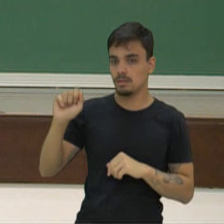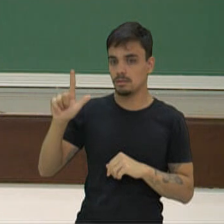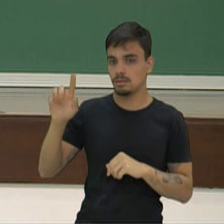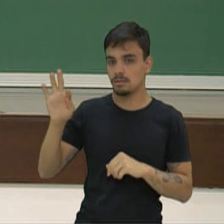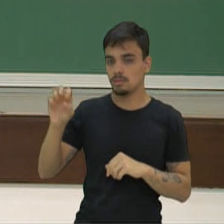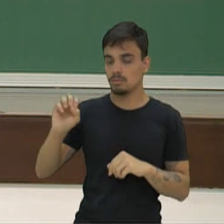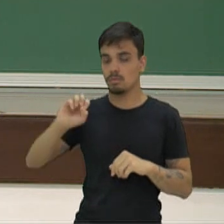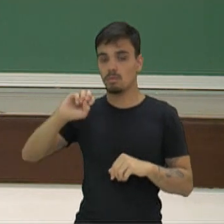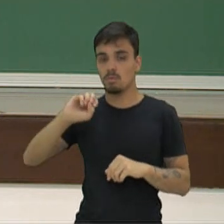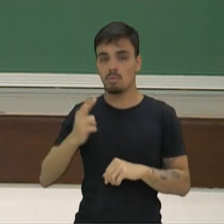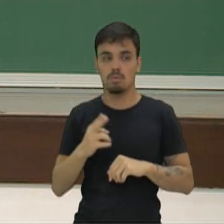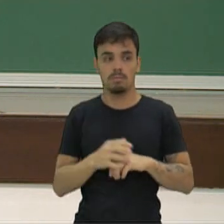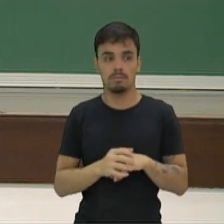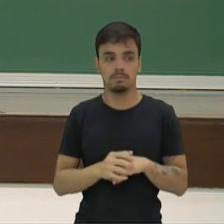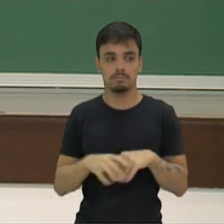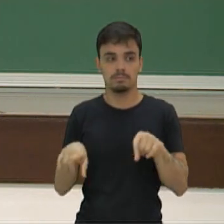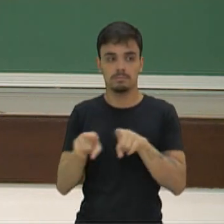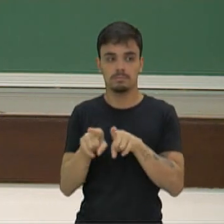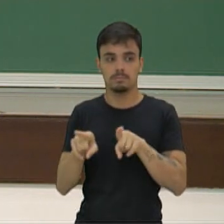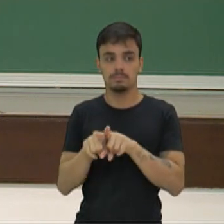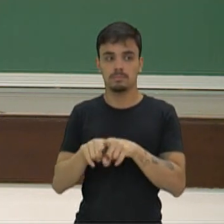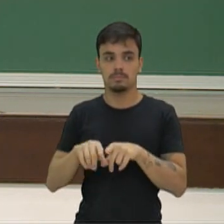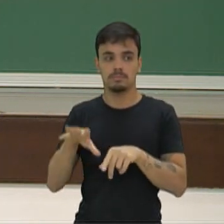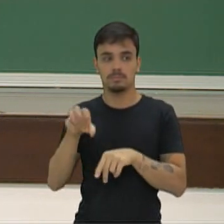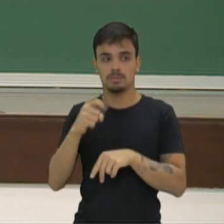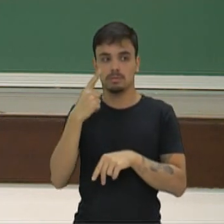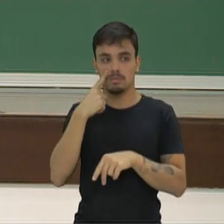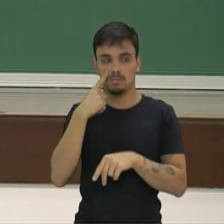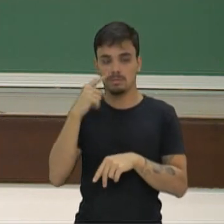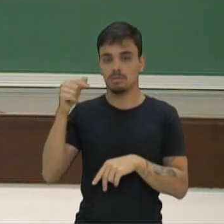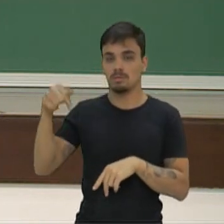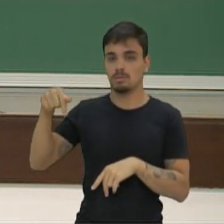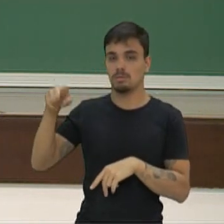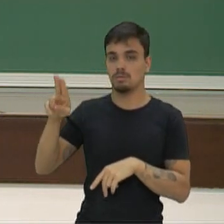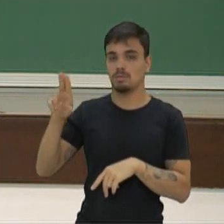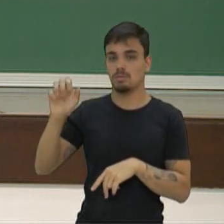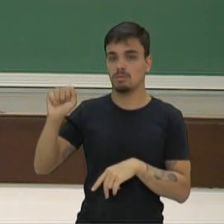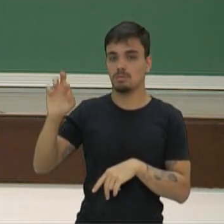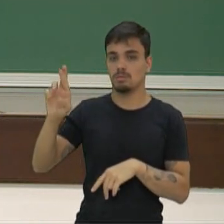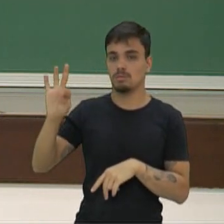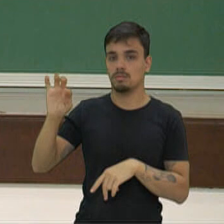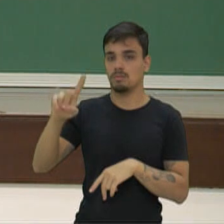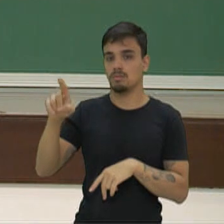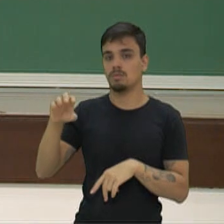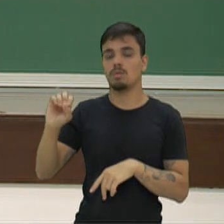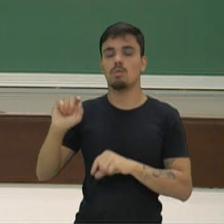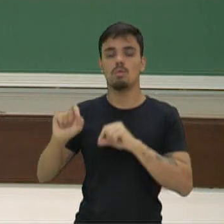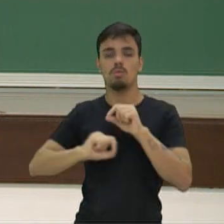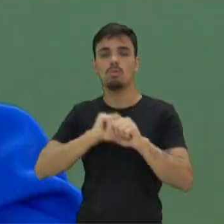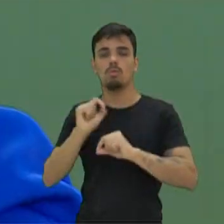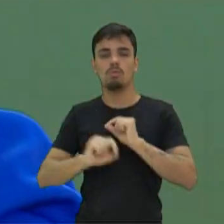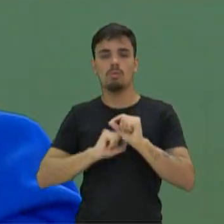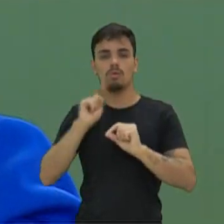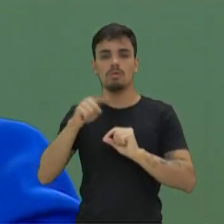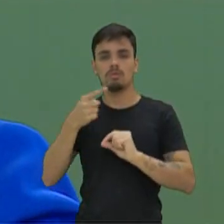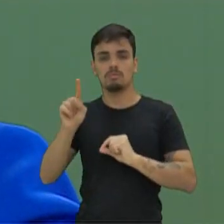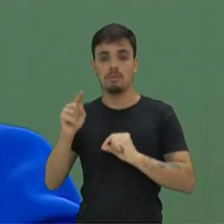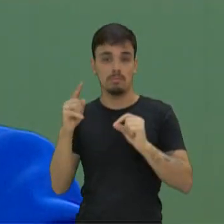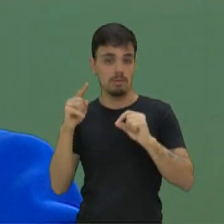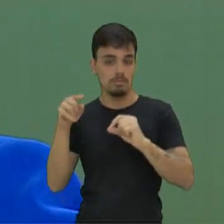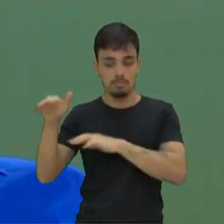tá? Ó, isso aqui, ó. Agora eu peguei aqui um pedaço de quartzo. O que acontece? O quartzo, quando você vai para a